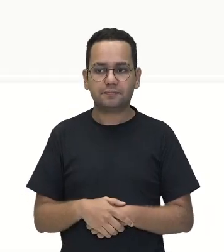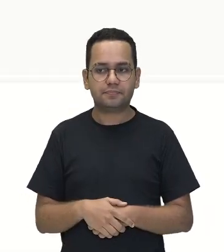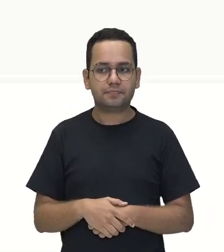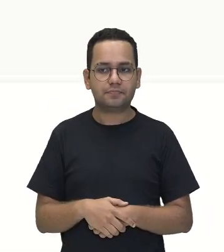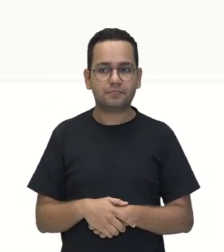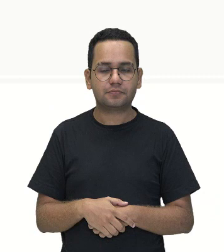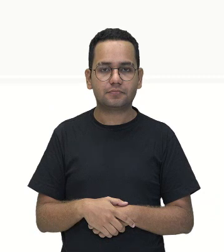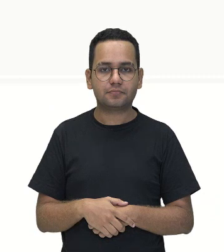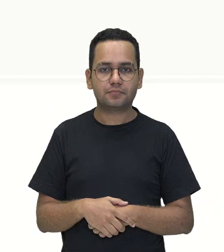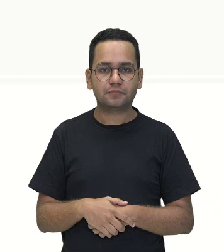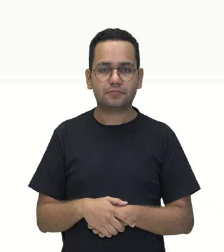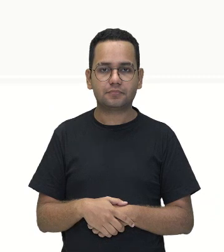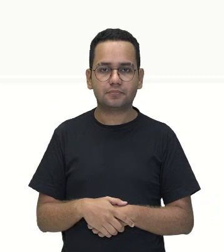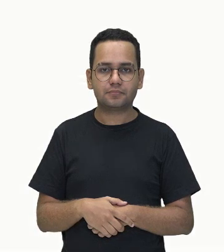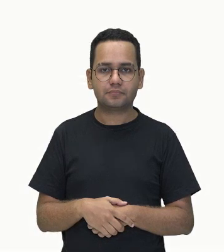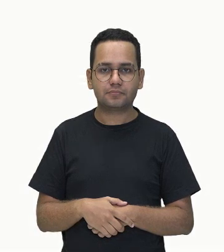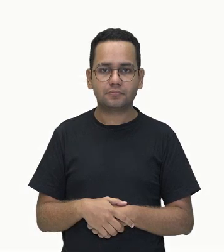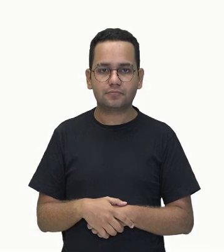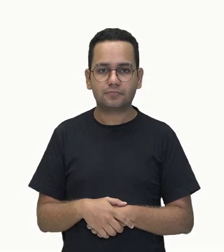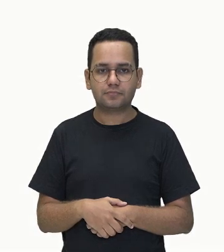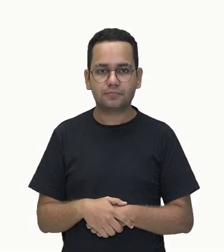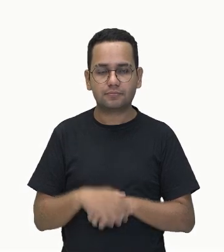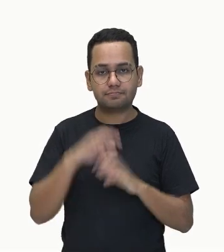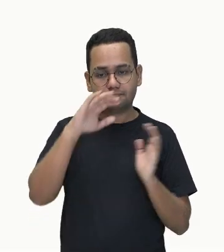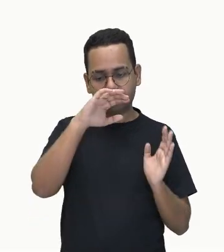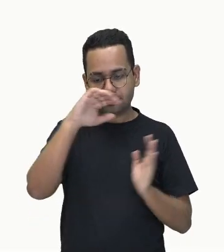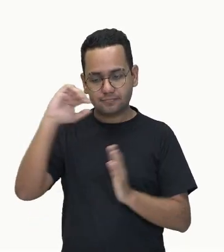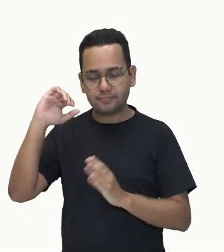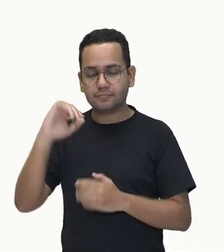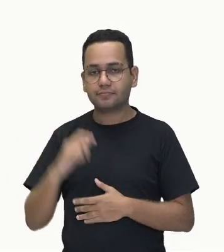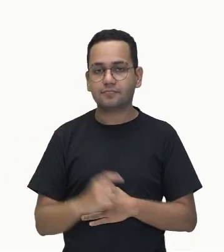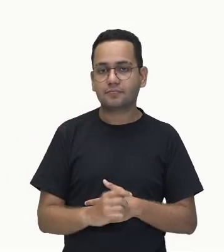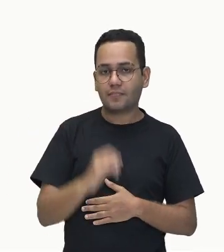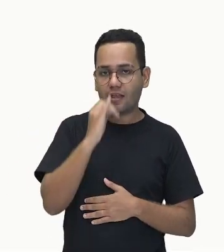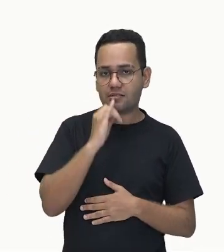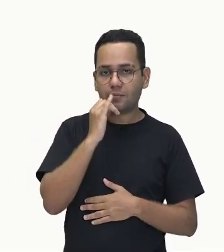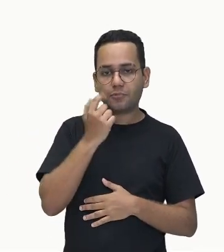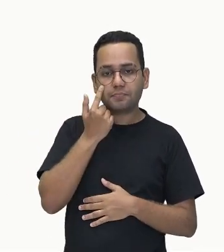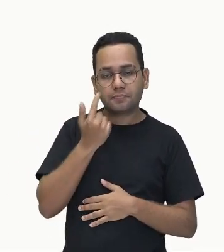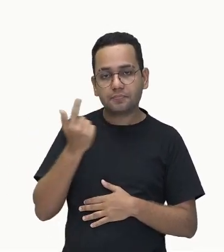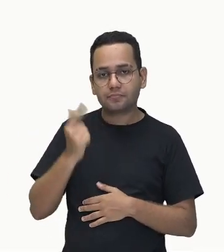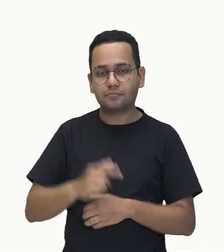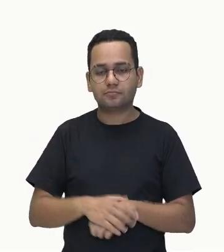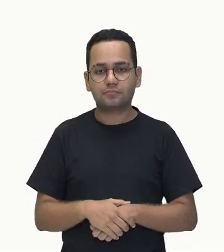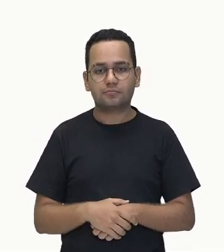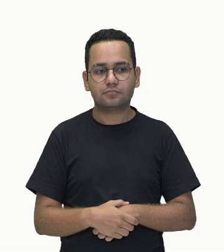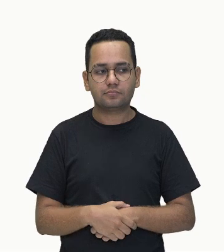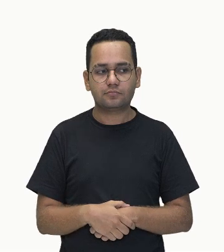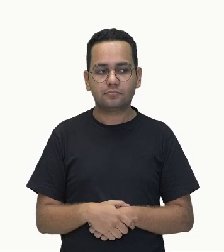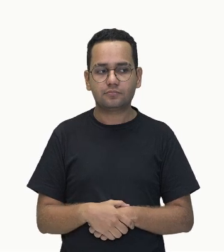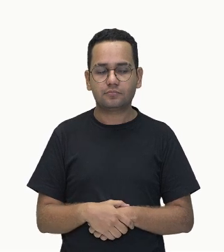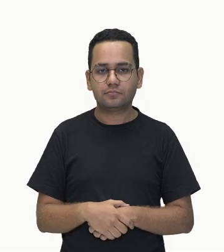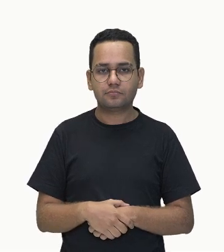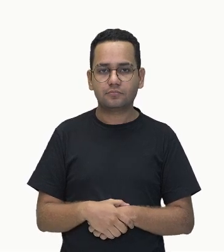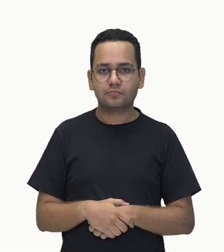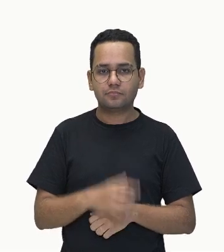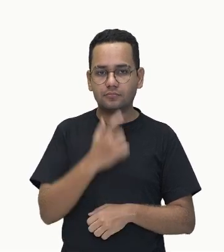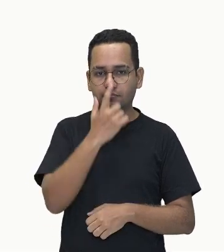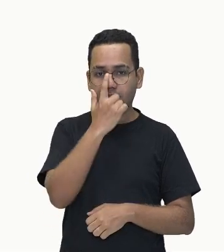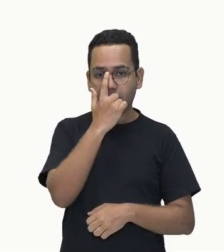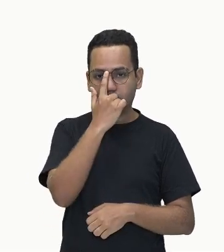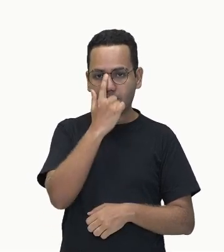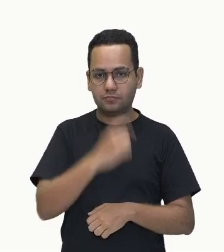exemplos aí olha esse próximo as bases